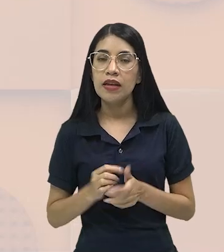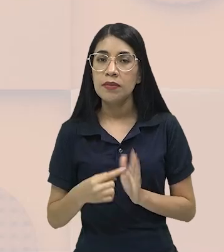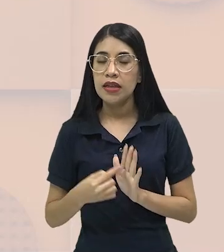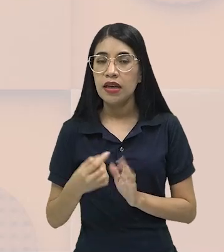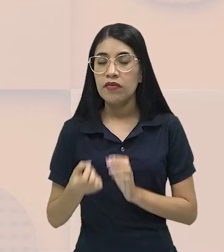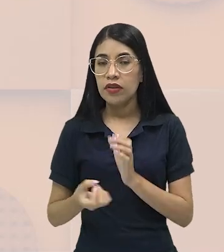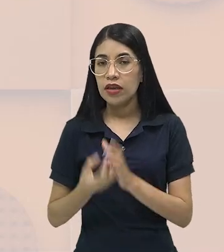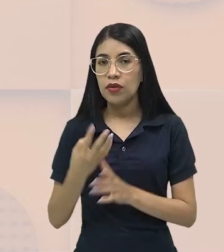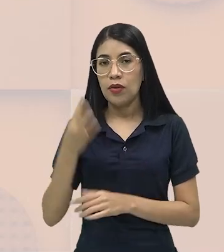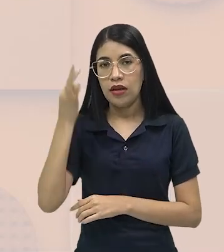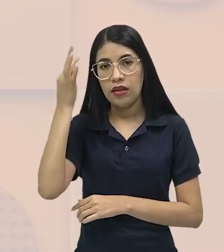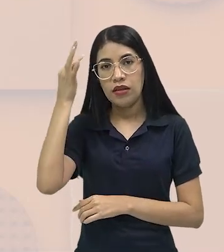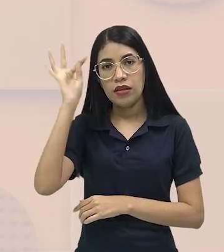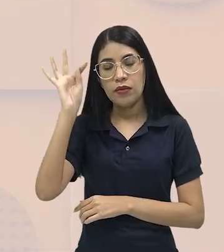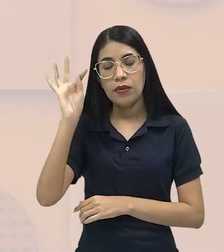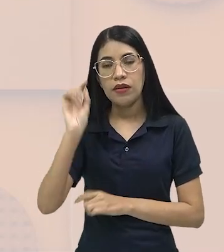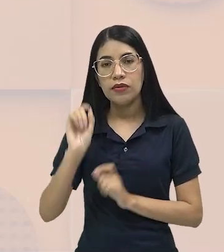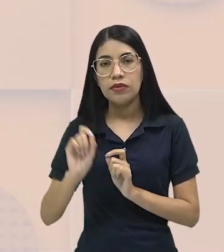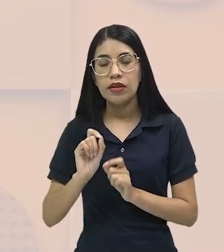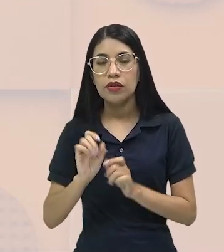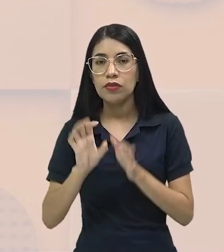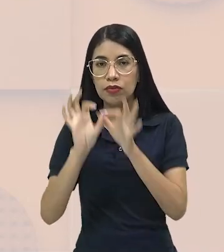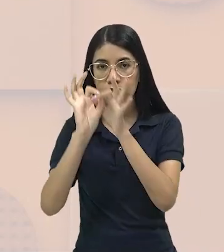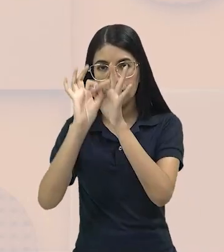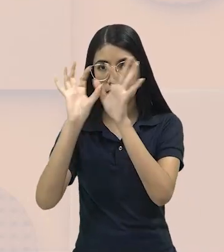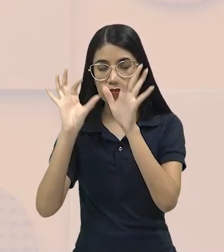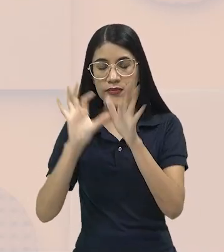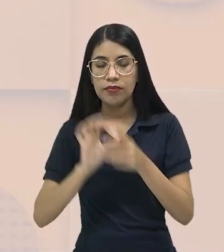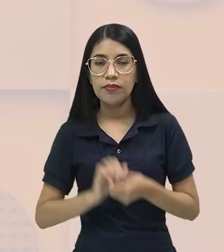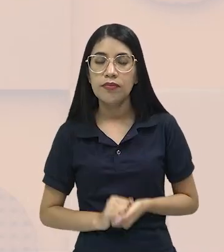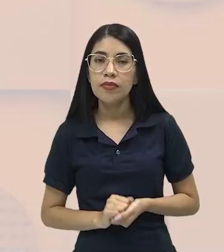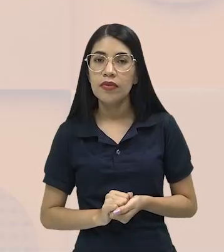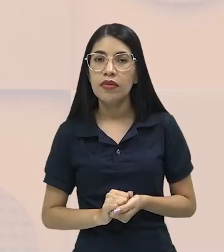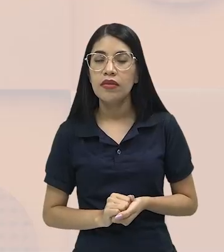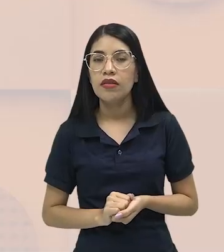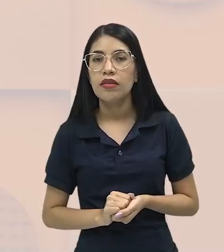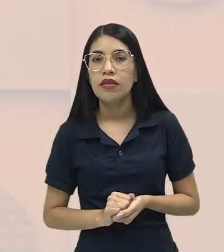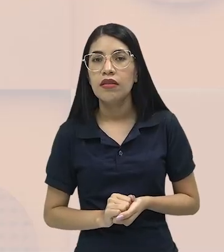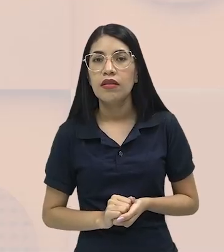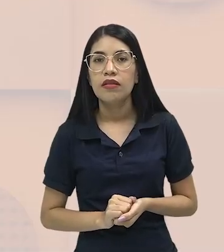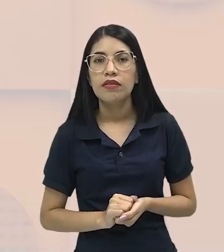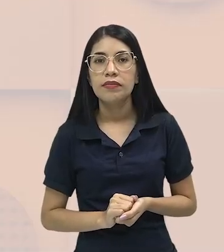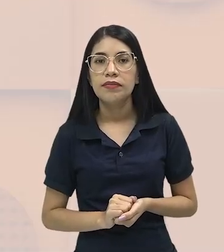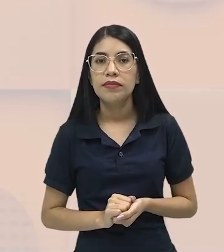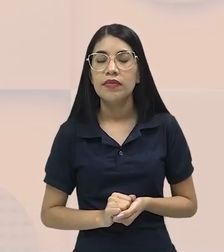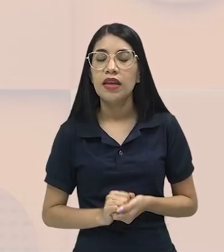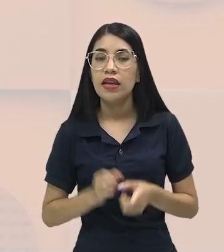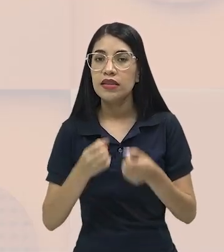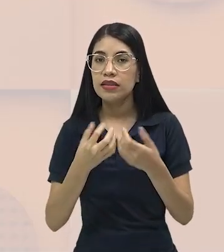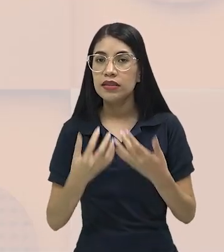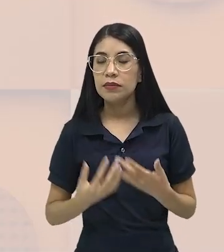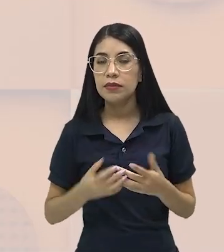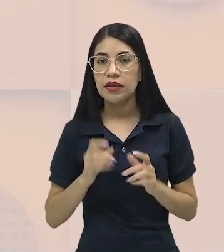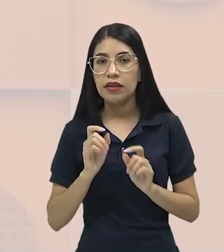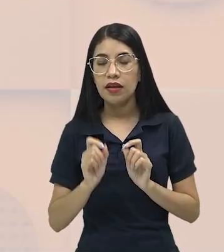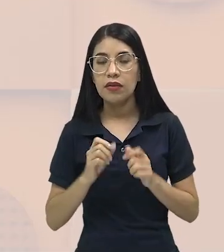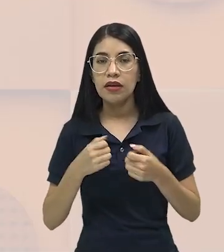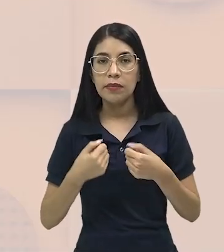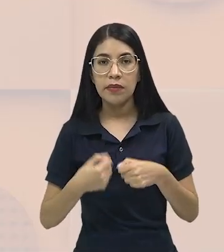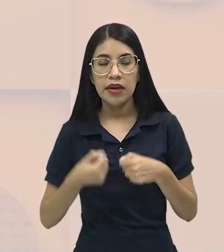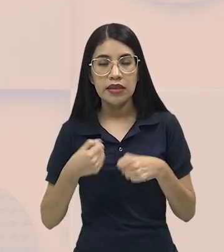teoria, né, ali do liberalismo, aonde ele vai dizer que nós precisamos de